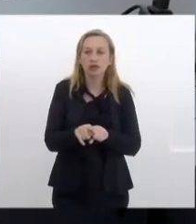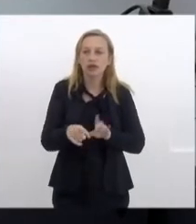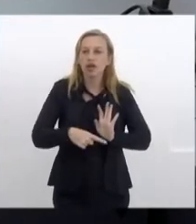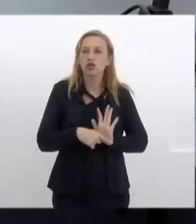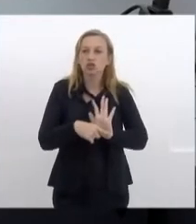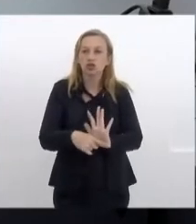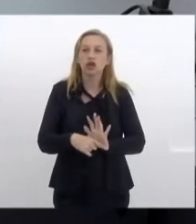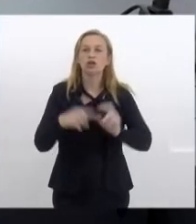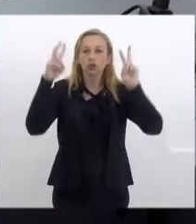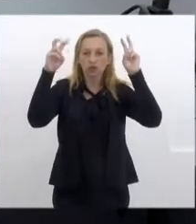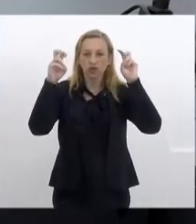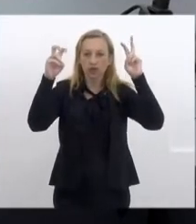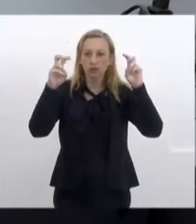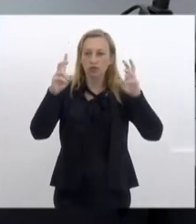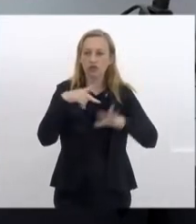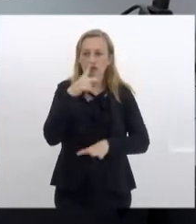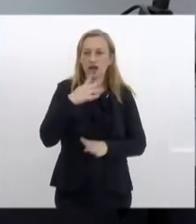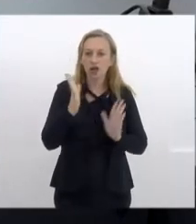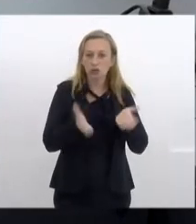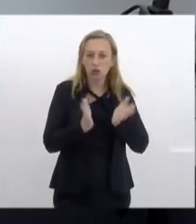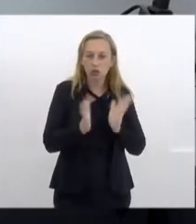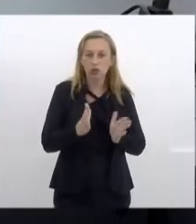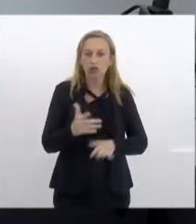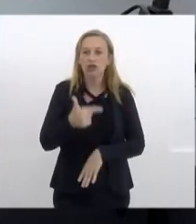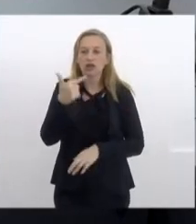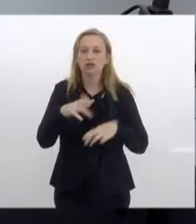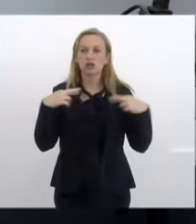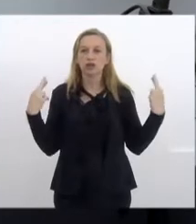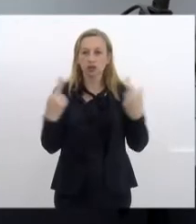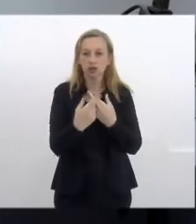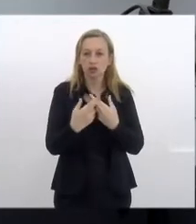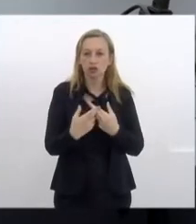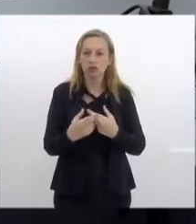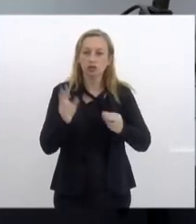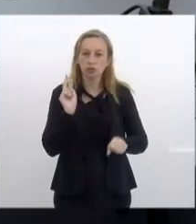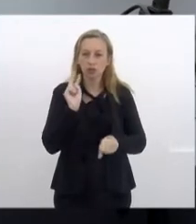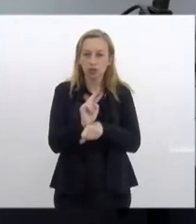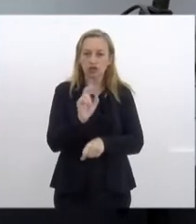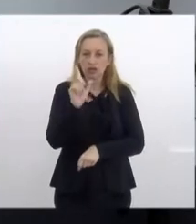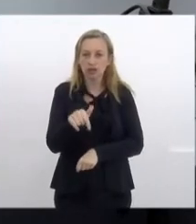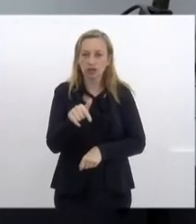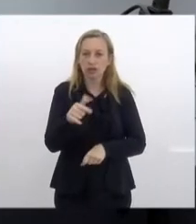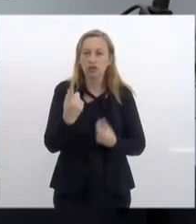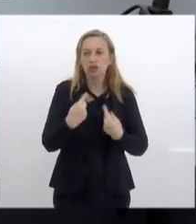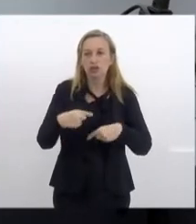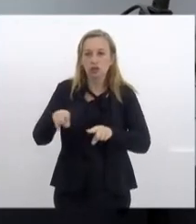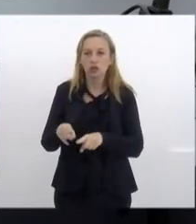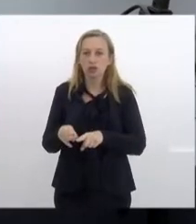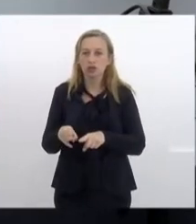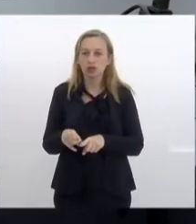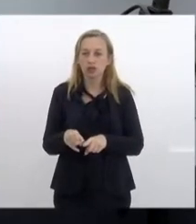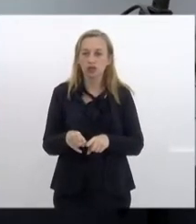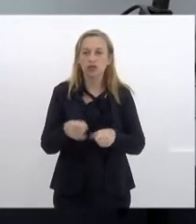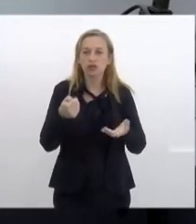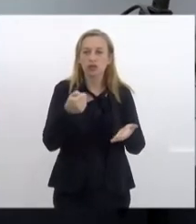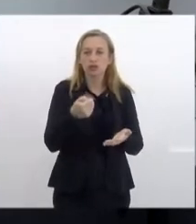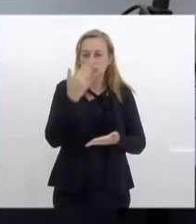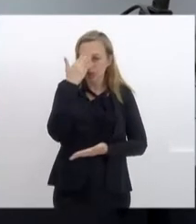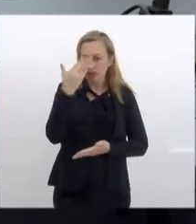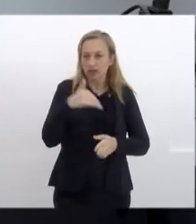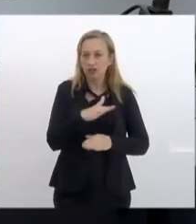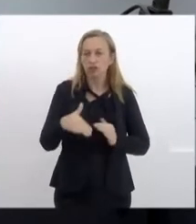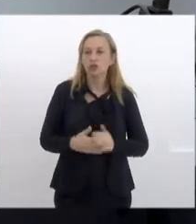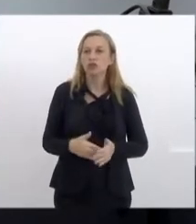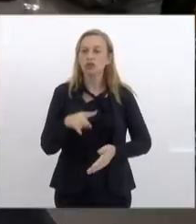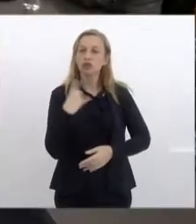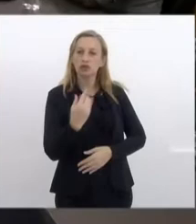com o tema que hoje foi colocado aqui nessa segunda audiência aqui de prevenção, né, e de combate aqui às drogas. Obrigado a todos. Nós